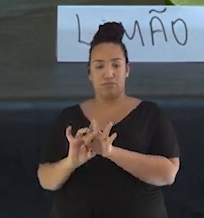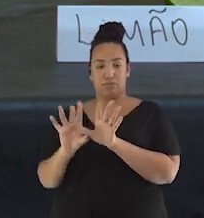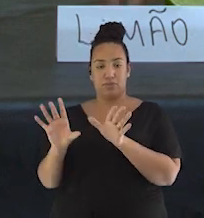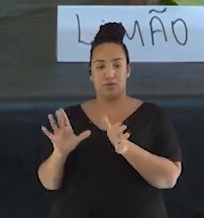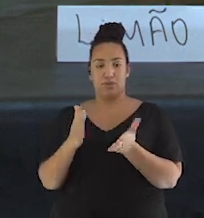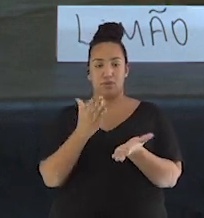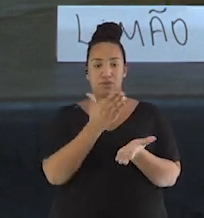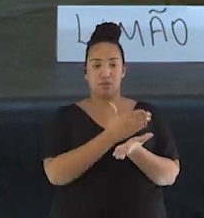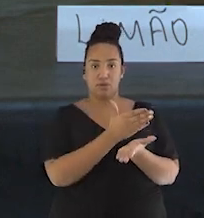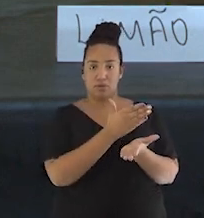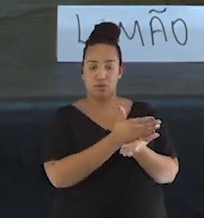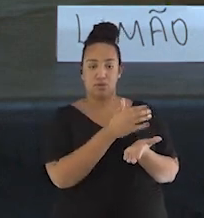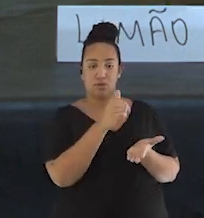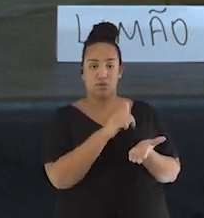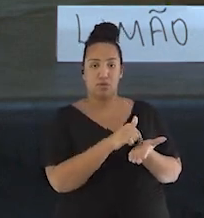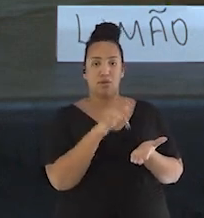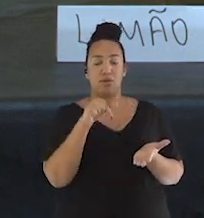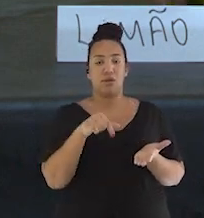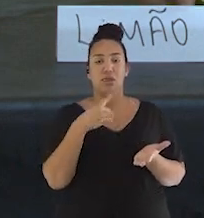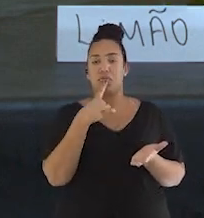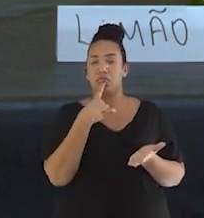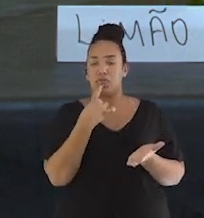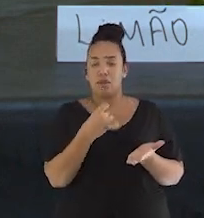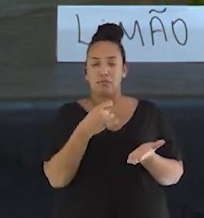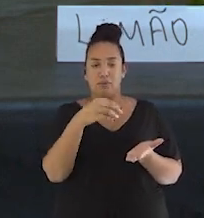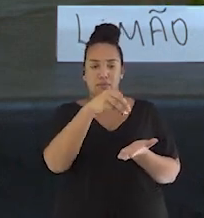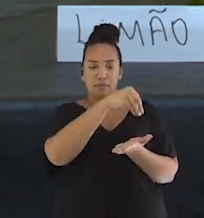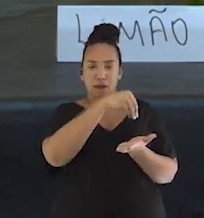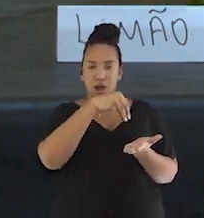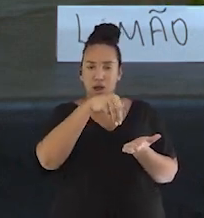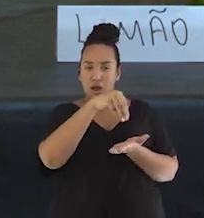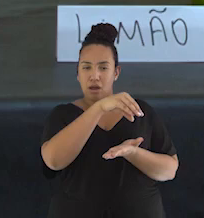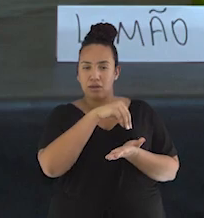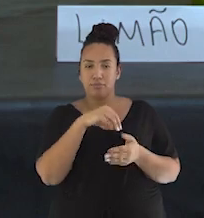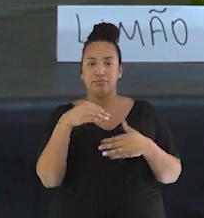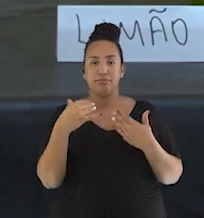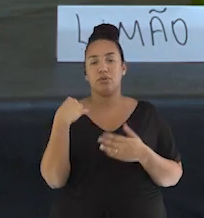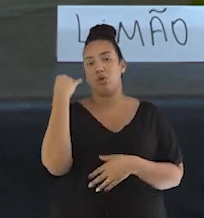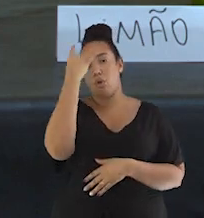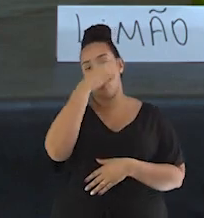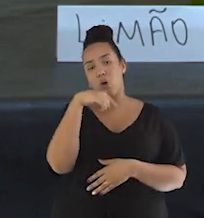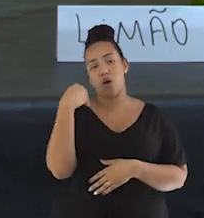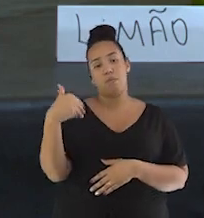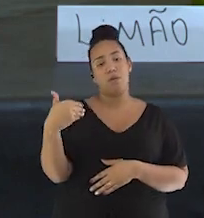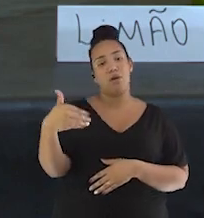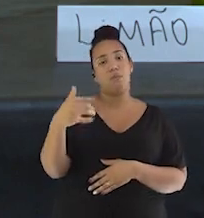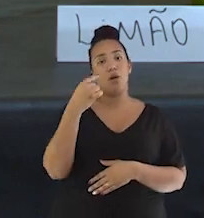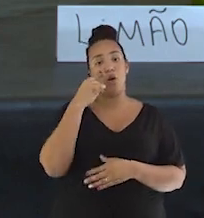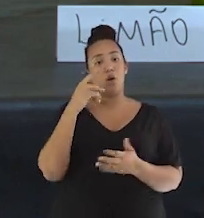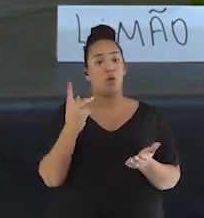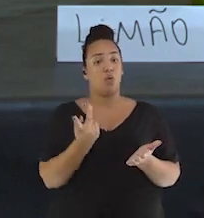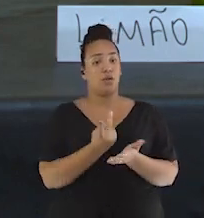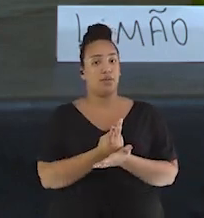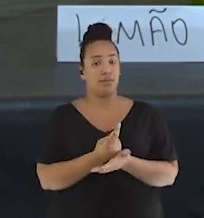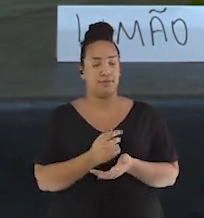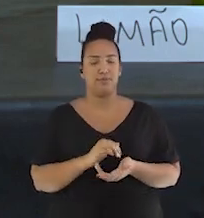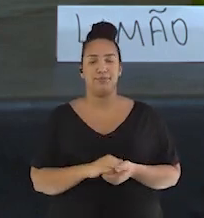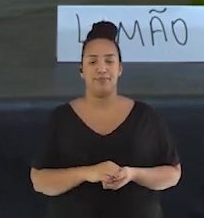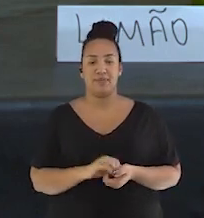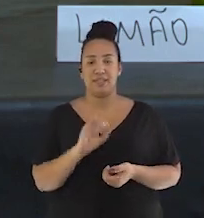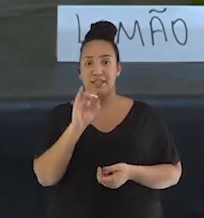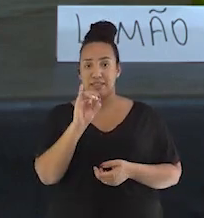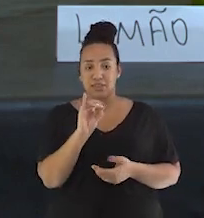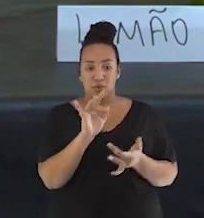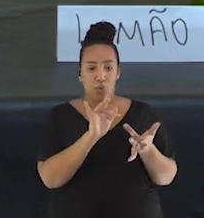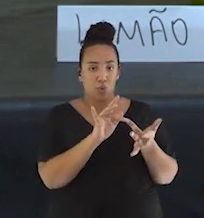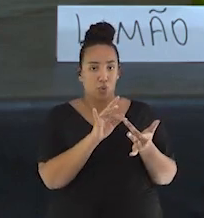outra, eu peguei o limão, joguei o suco de limão em cima. Passou-se algumas horas e olha o que aconteceu. A parte que eu não joguei